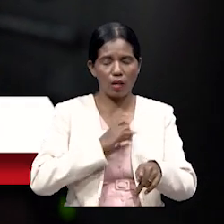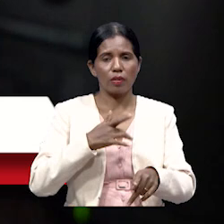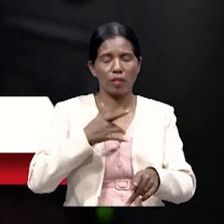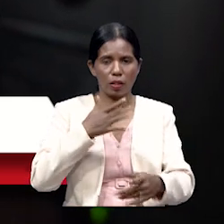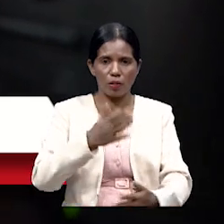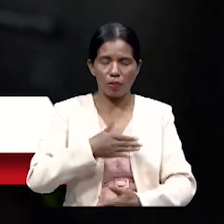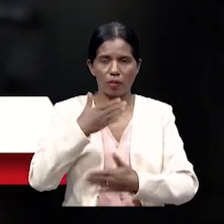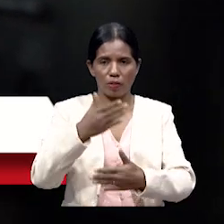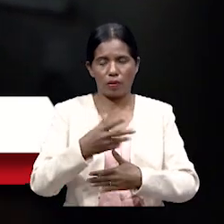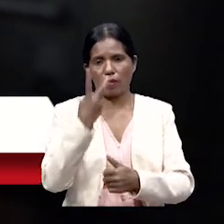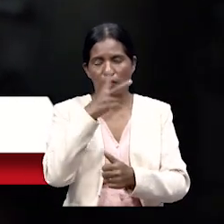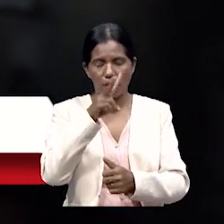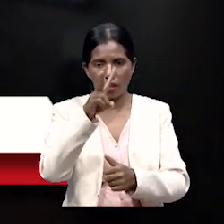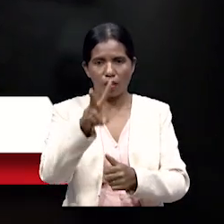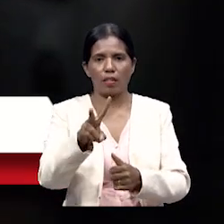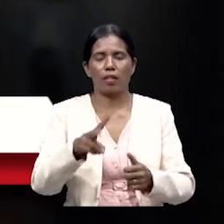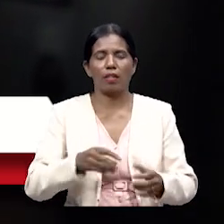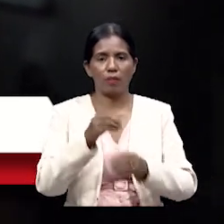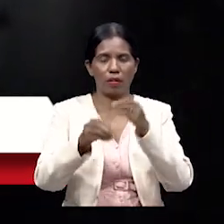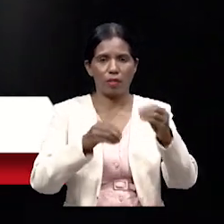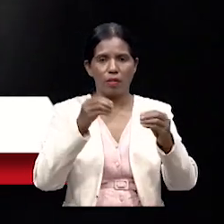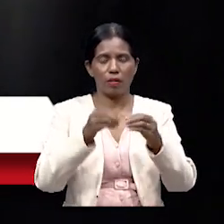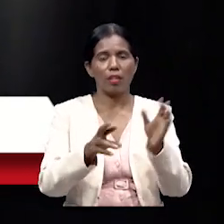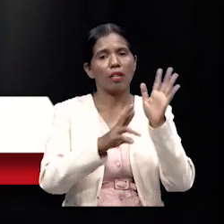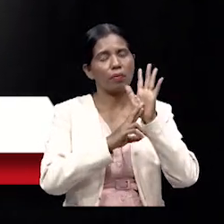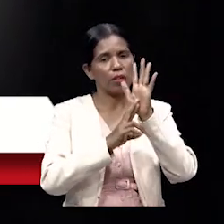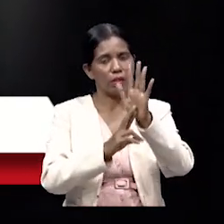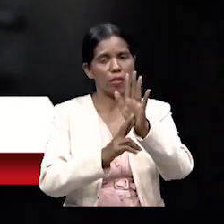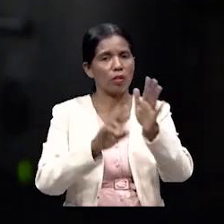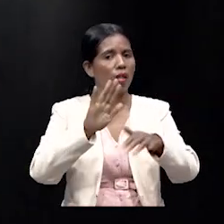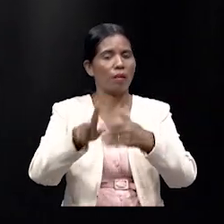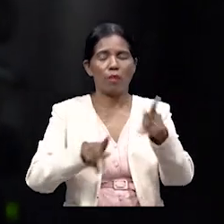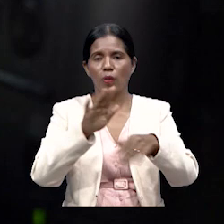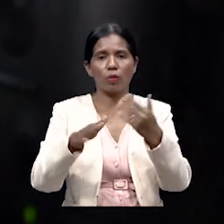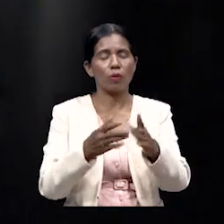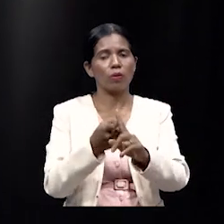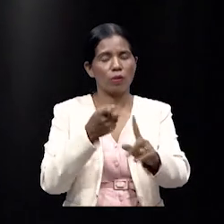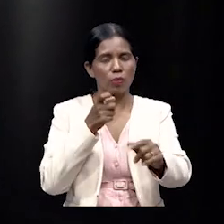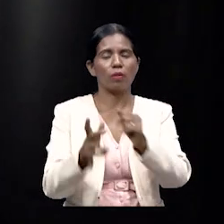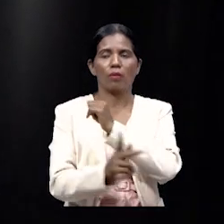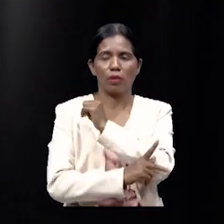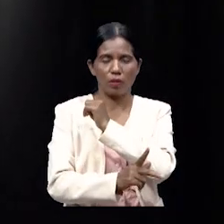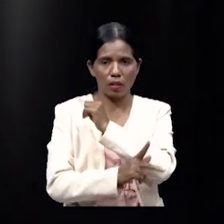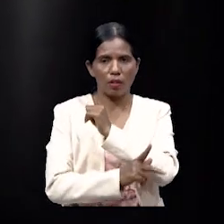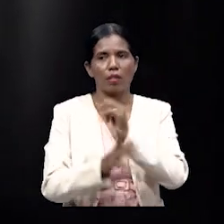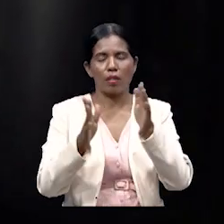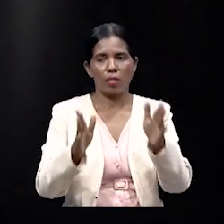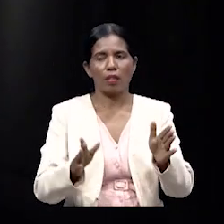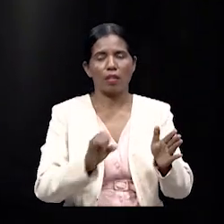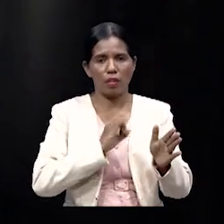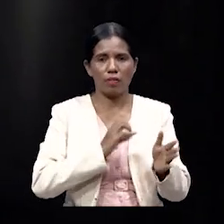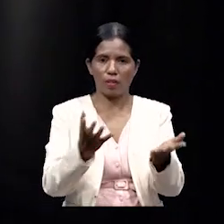laços fraternos entre os dois povos, como representante todos os portugueses, a agradecer, como fizeram os